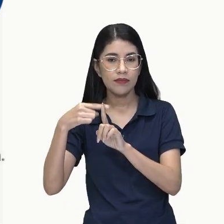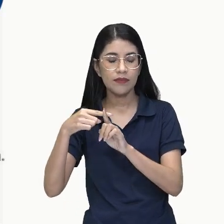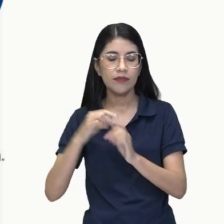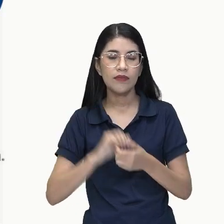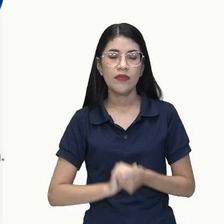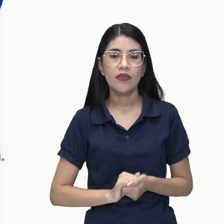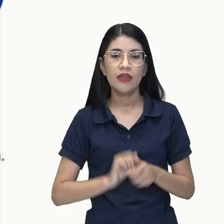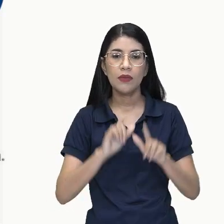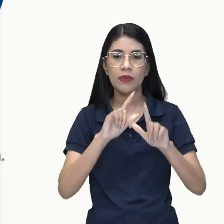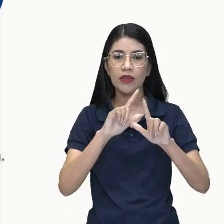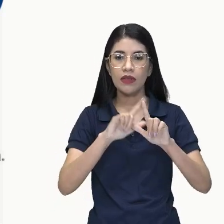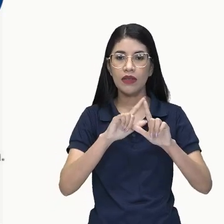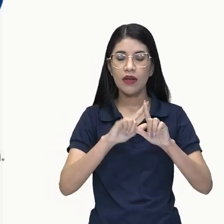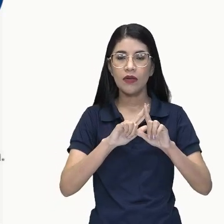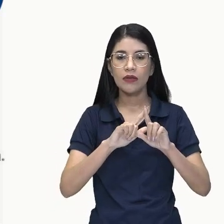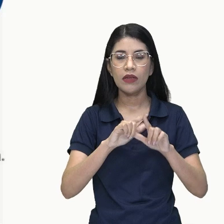ó,